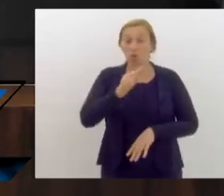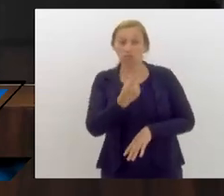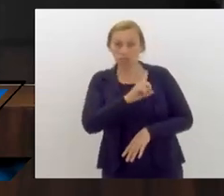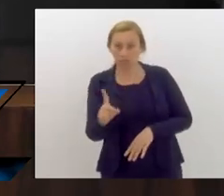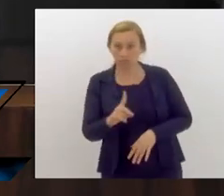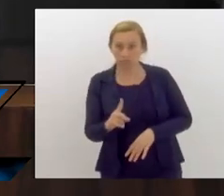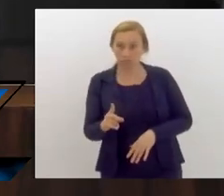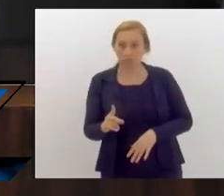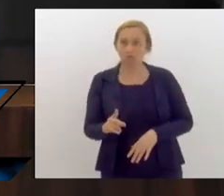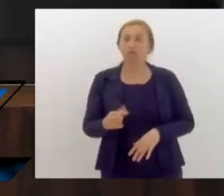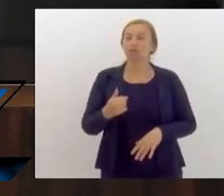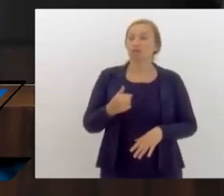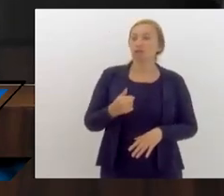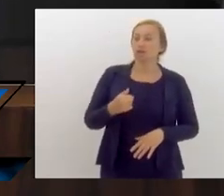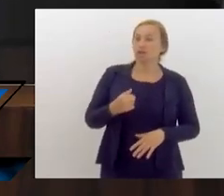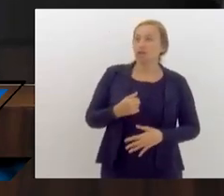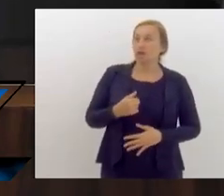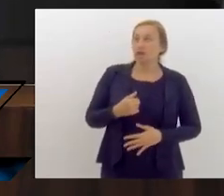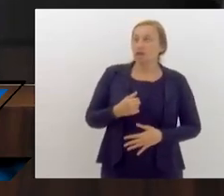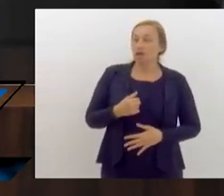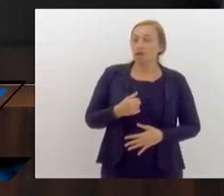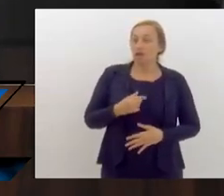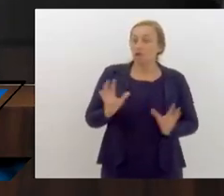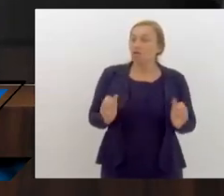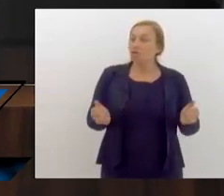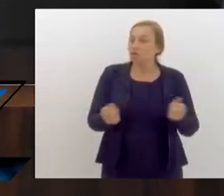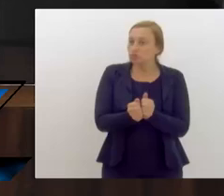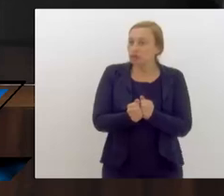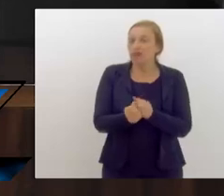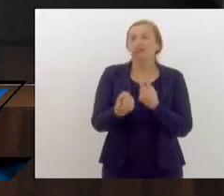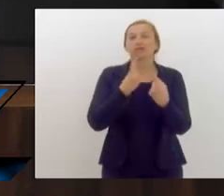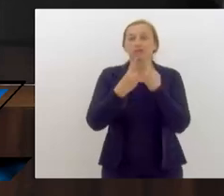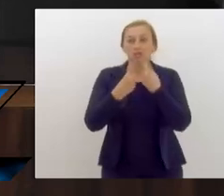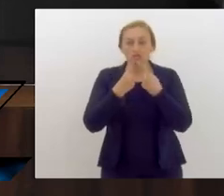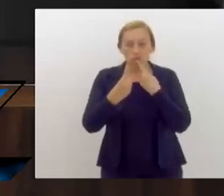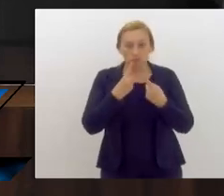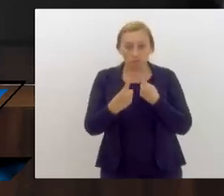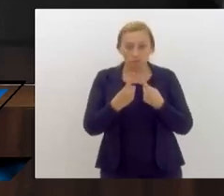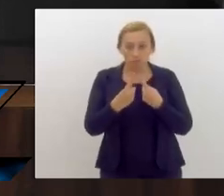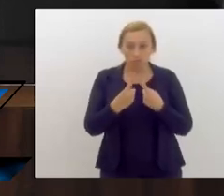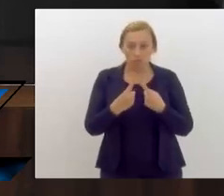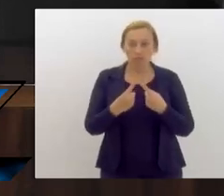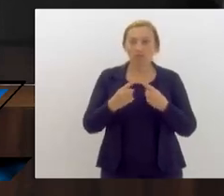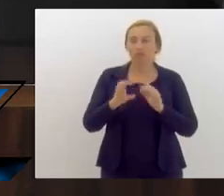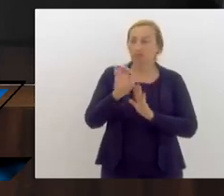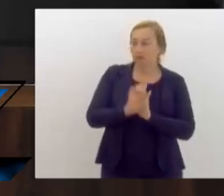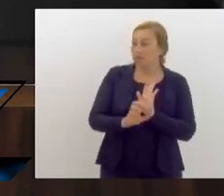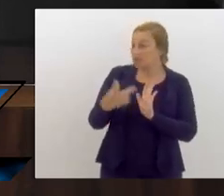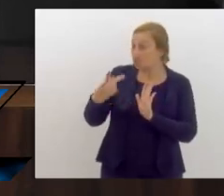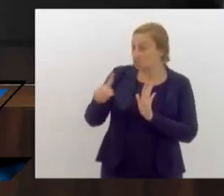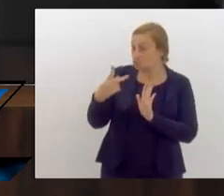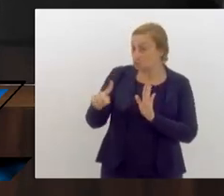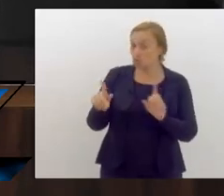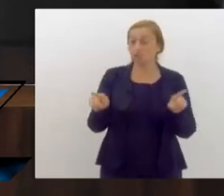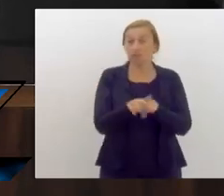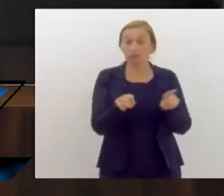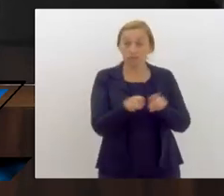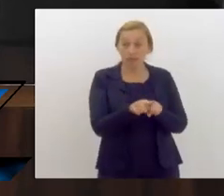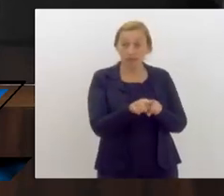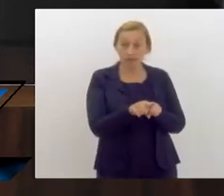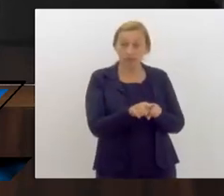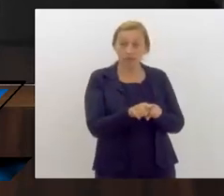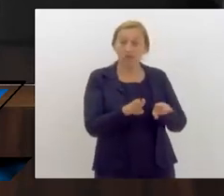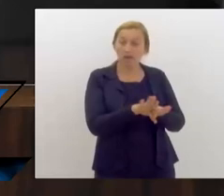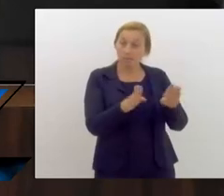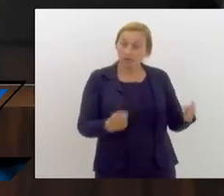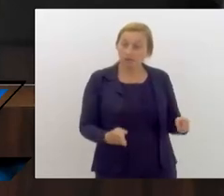eu vou inclusive juntar nessa discussão da questão da emenda de vossa excelência também da apreciação na mesa